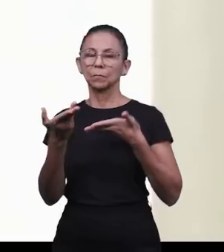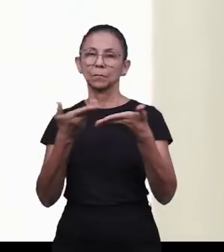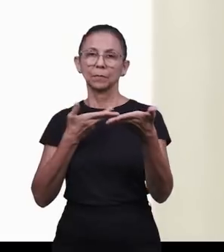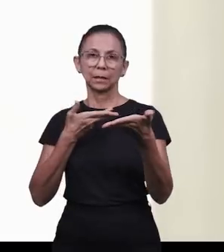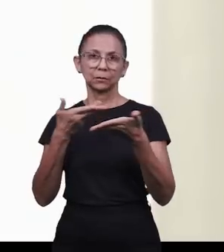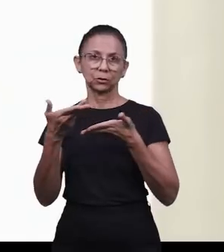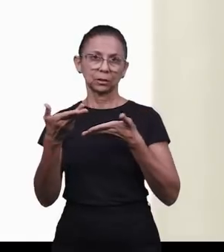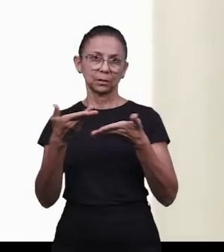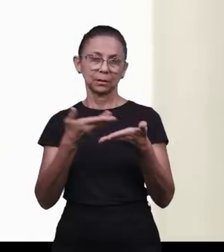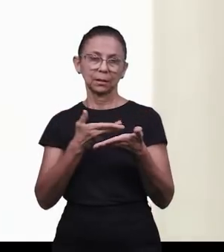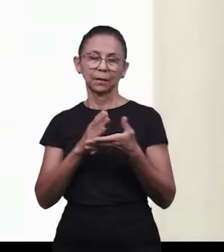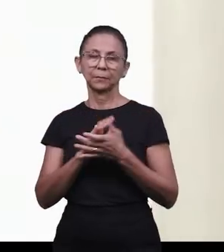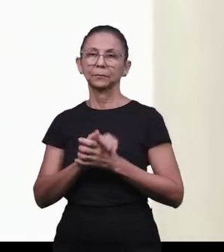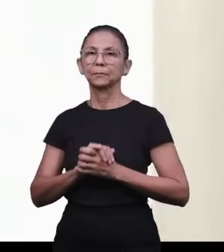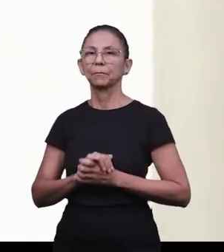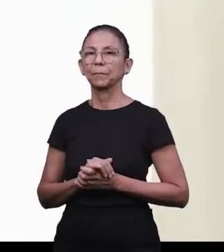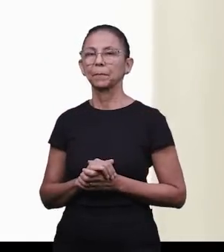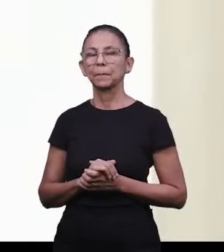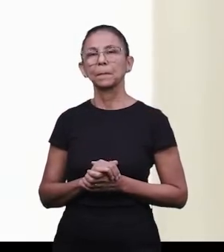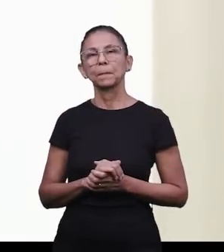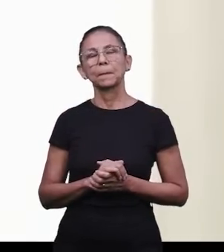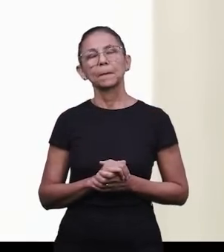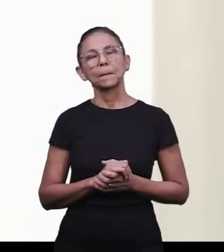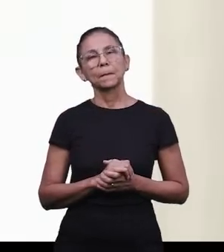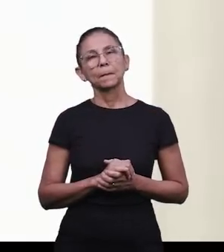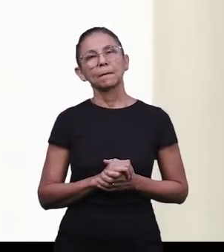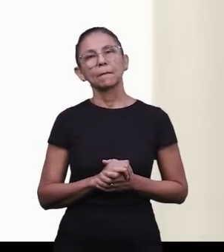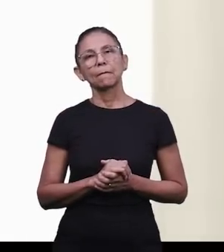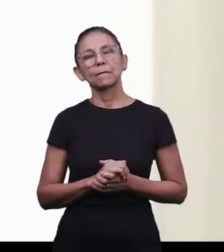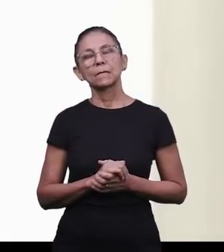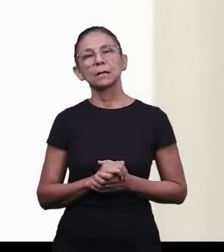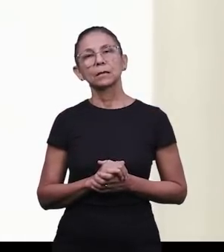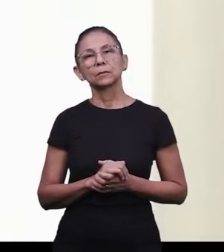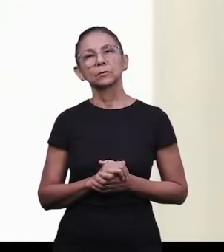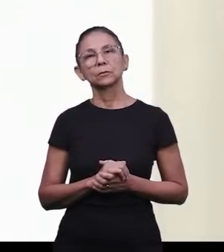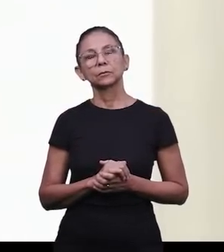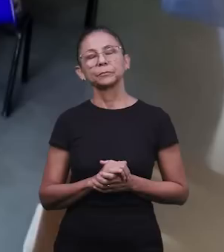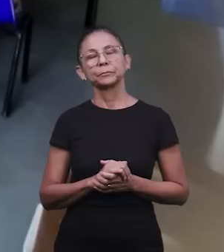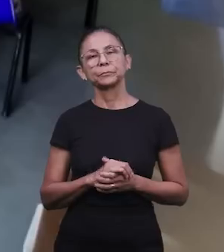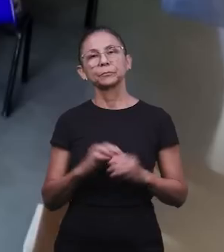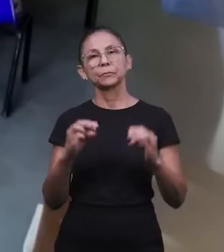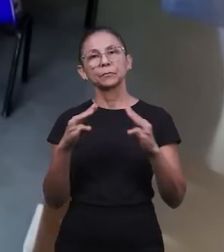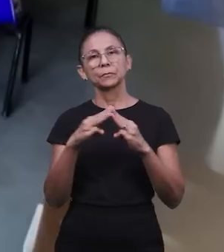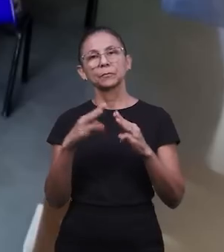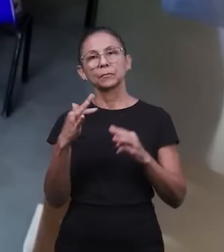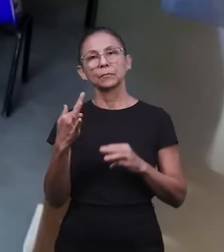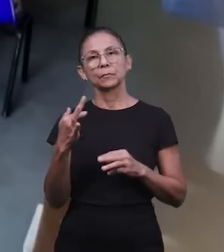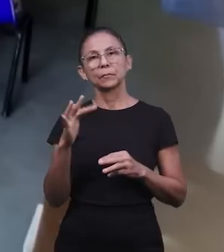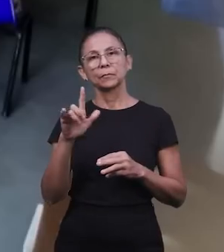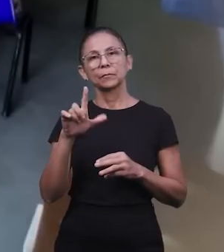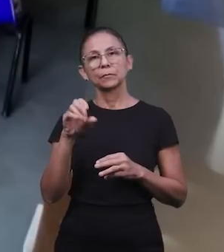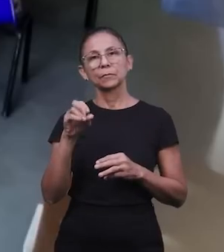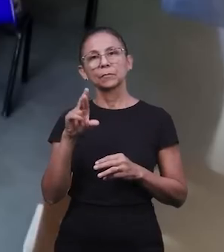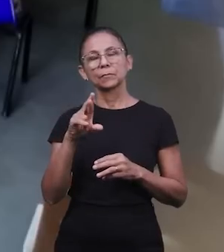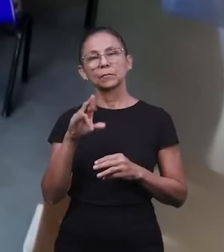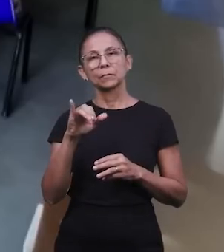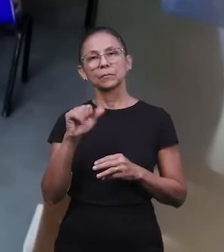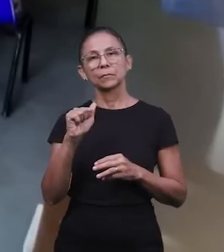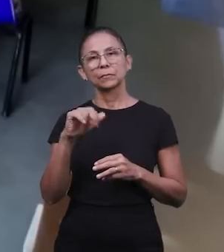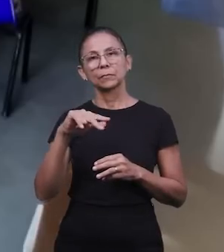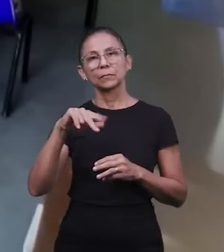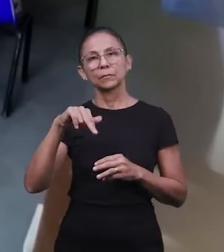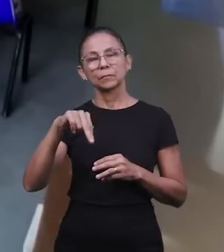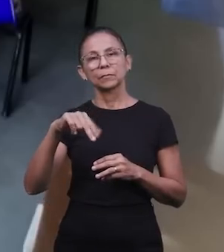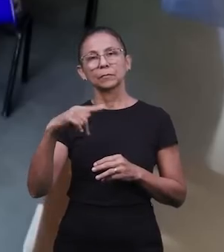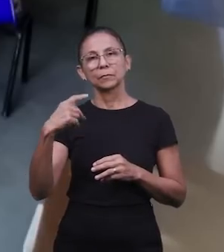queremos compartilhar com os irmãos em mais esta edição. No Manaim de Florianópolis, foi